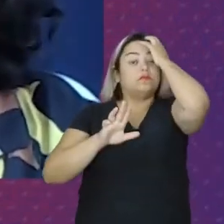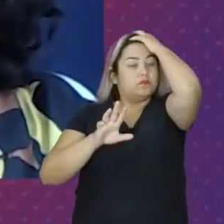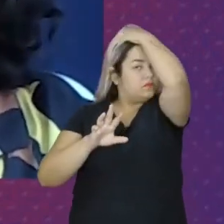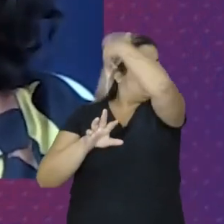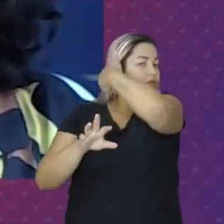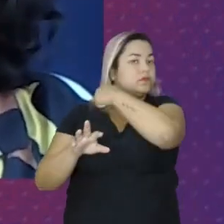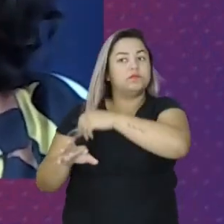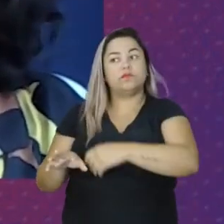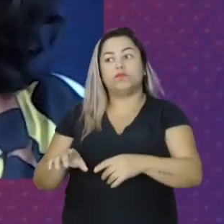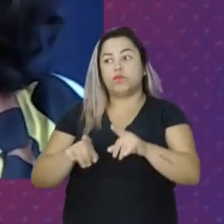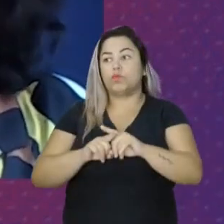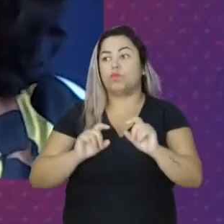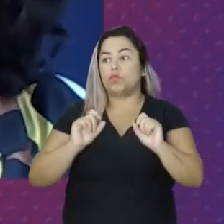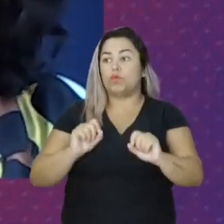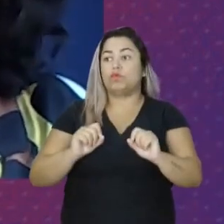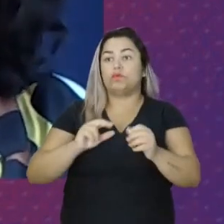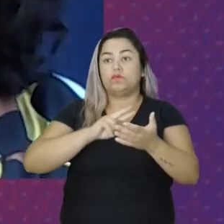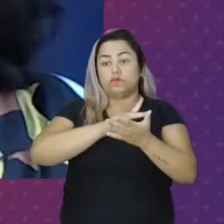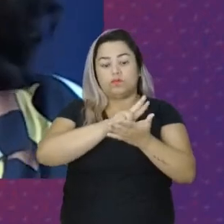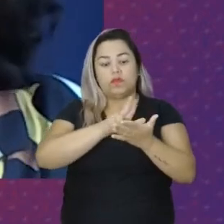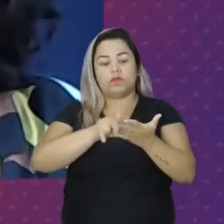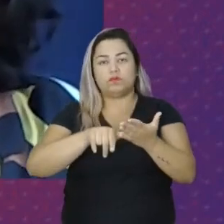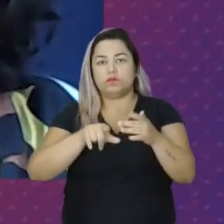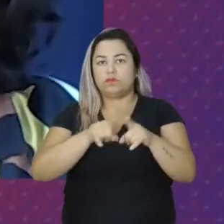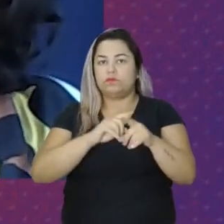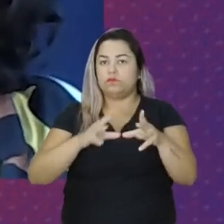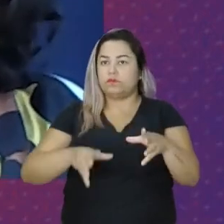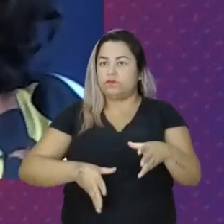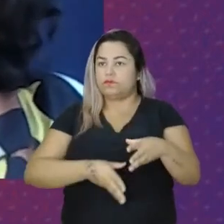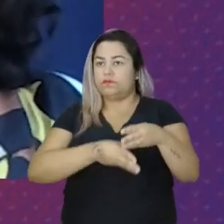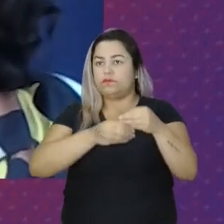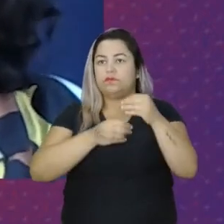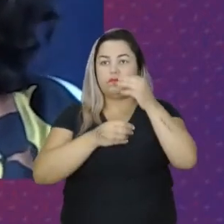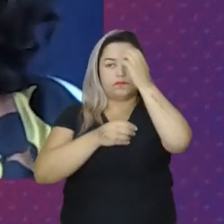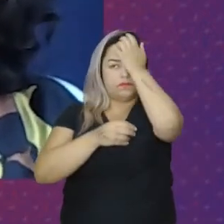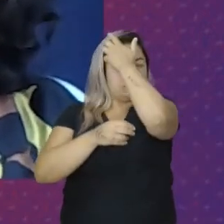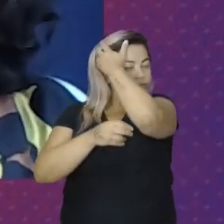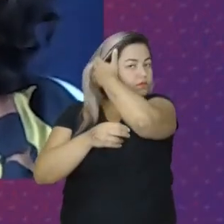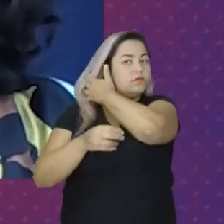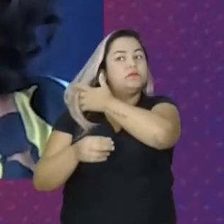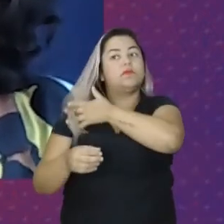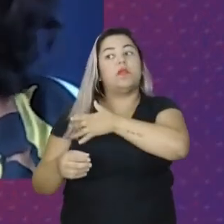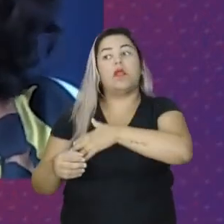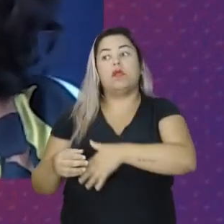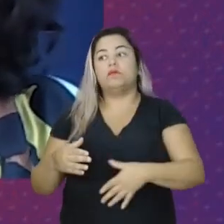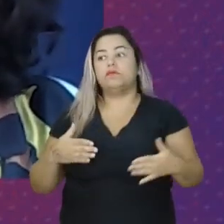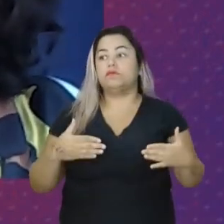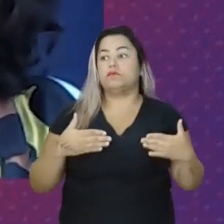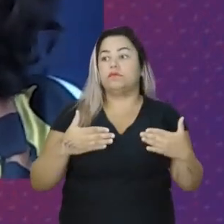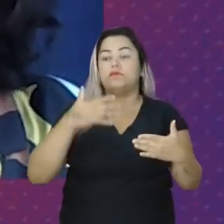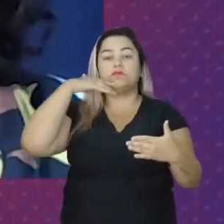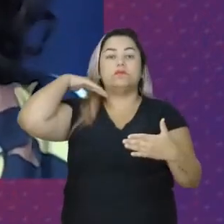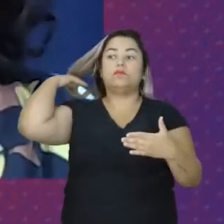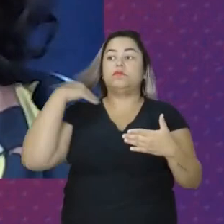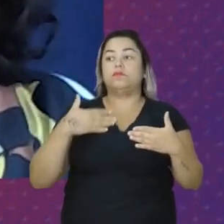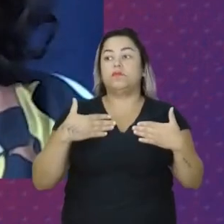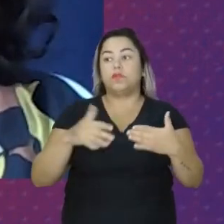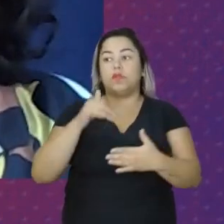lançou, né, diversas ações vinculadas ao Ministério das Mulheres.